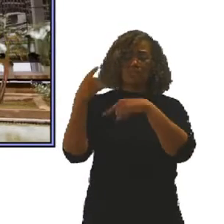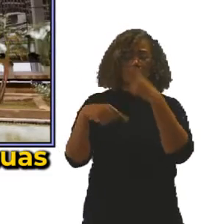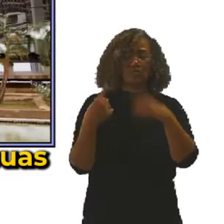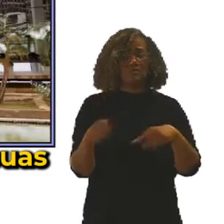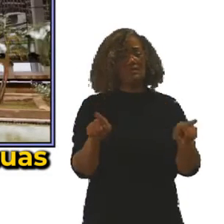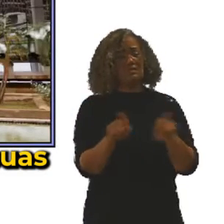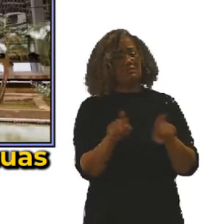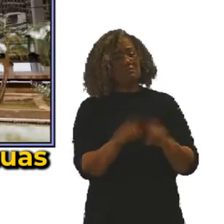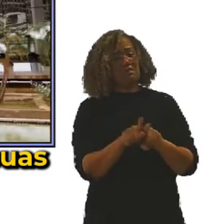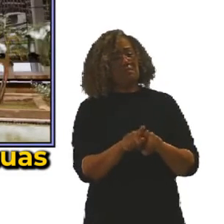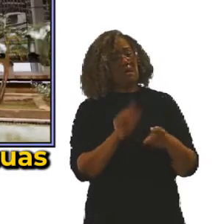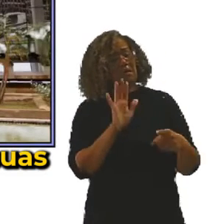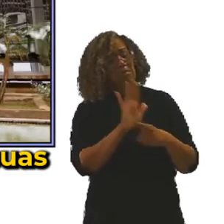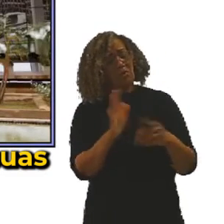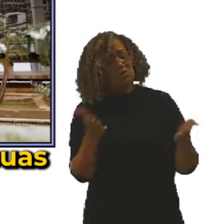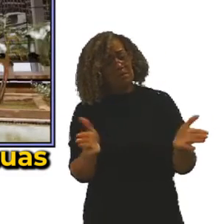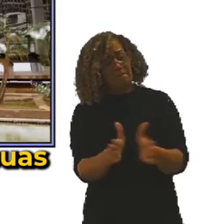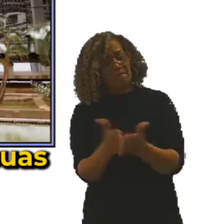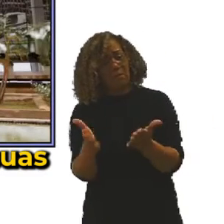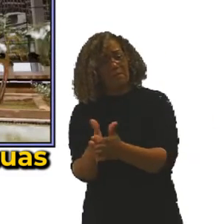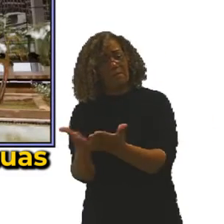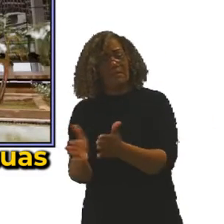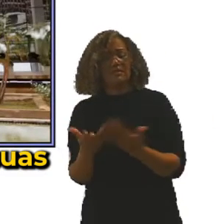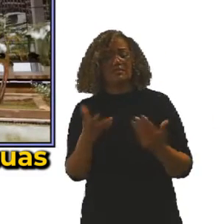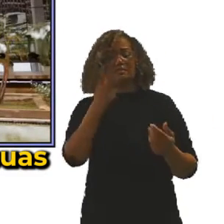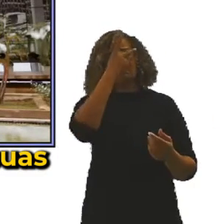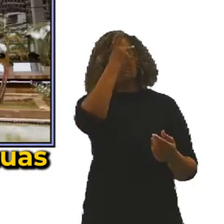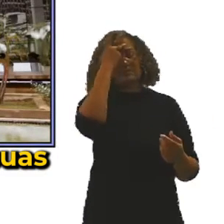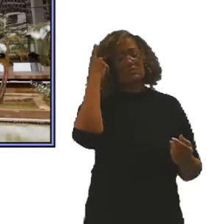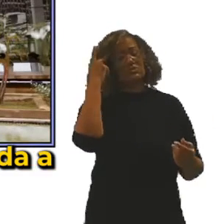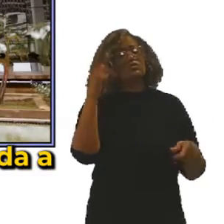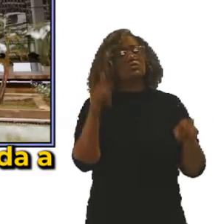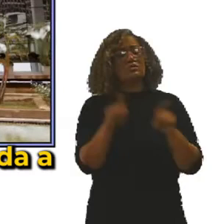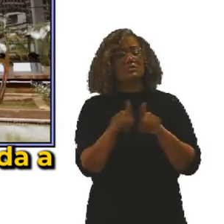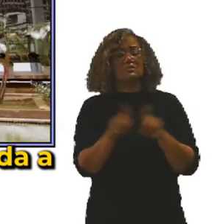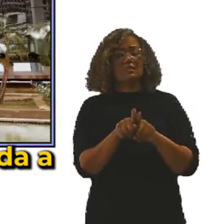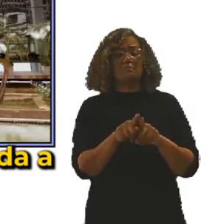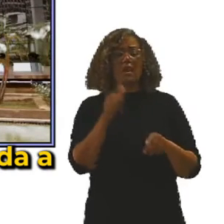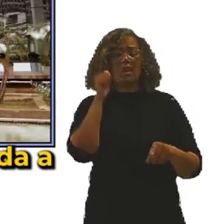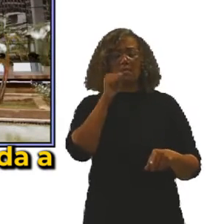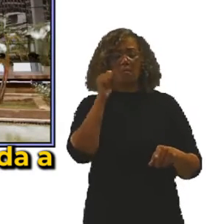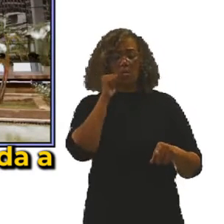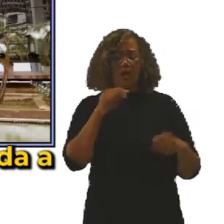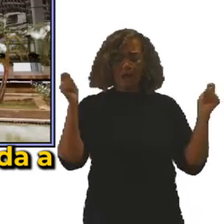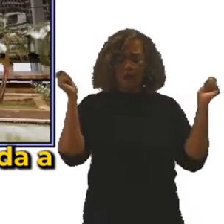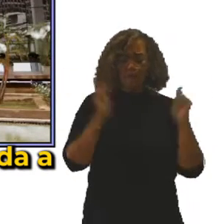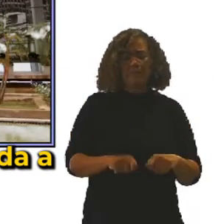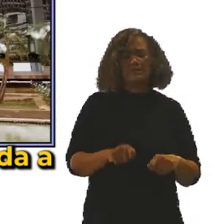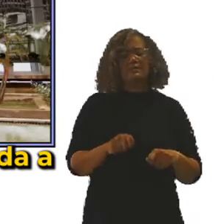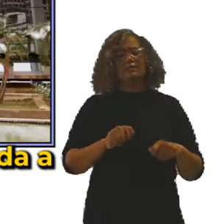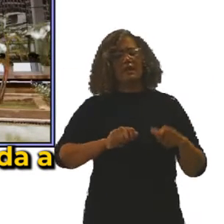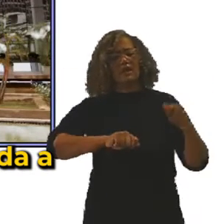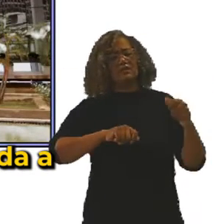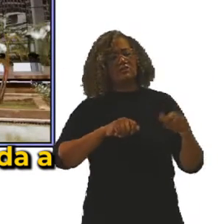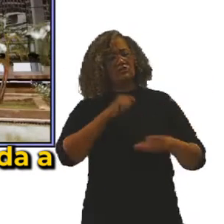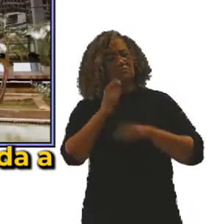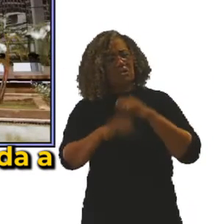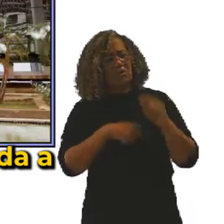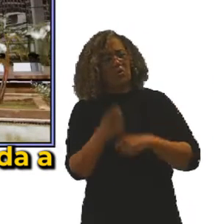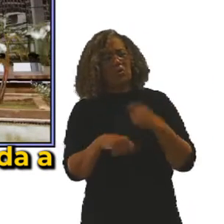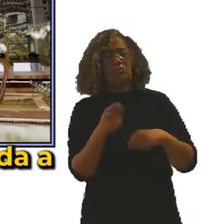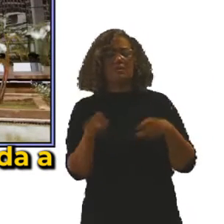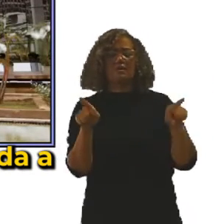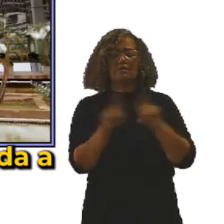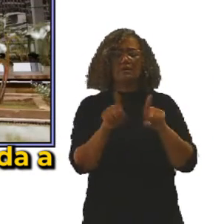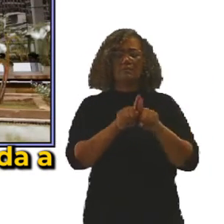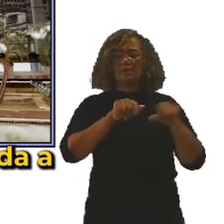comunidades. Impede que as mulheres realizem as suas potencialidades, limita o crescimento econômico e compromete o desenvolvimento